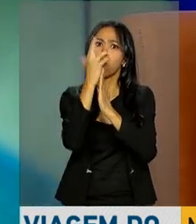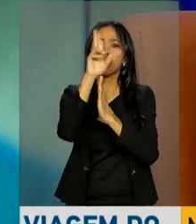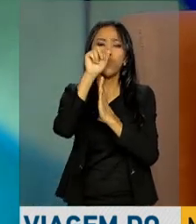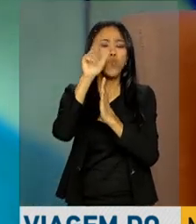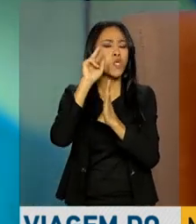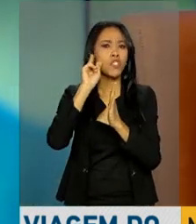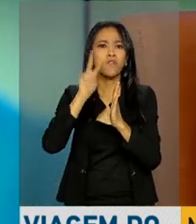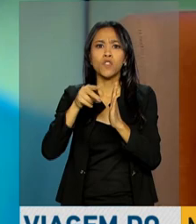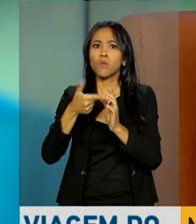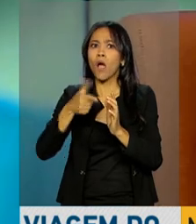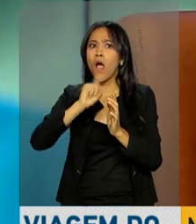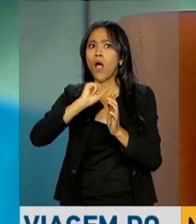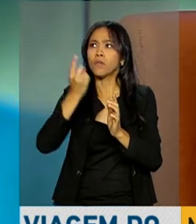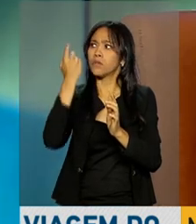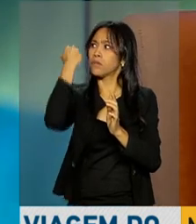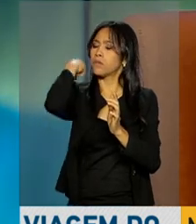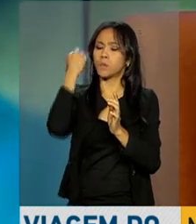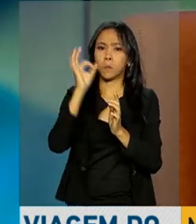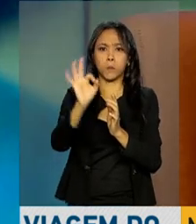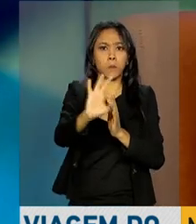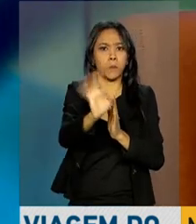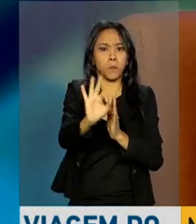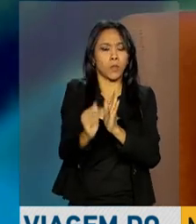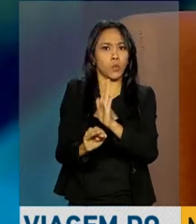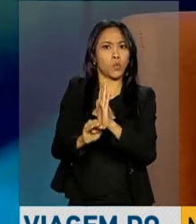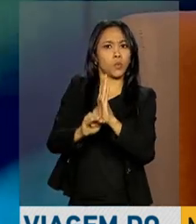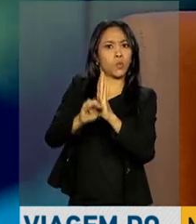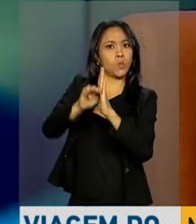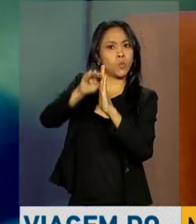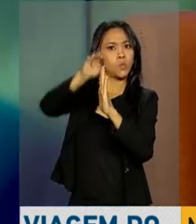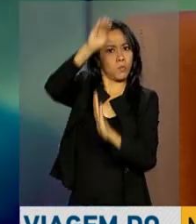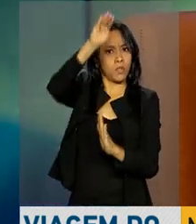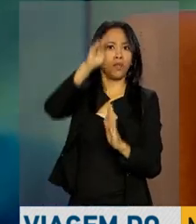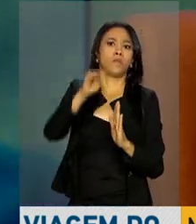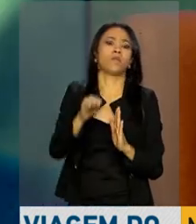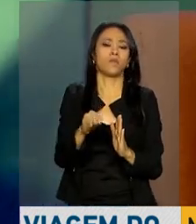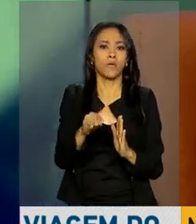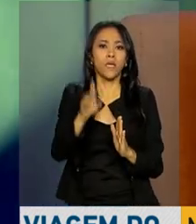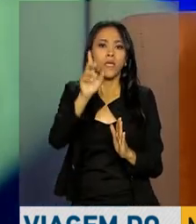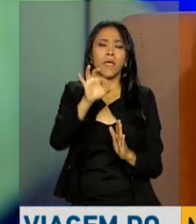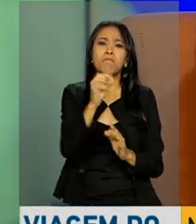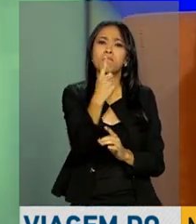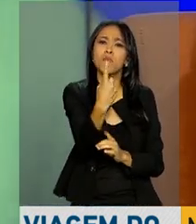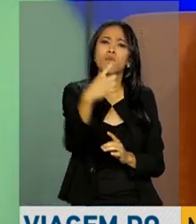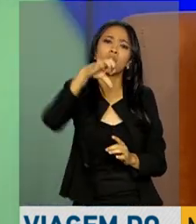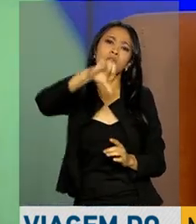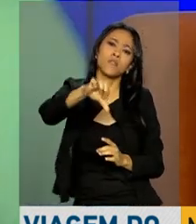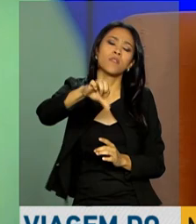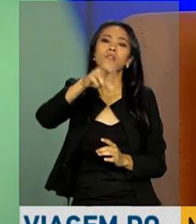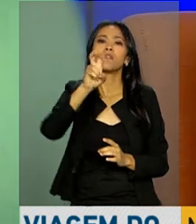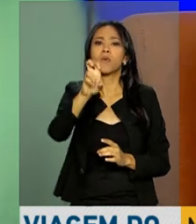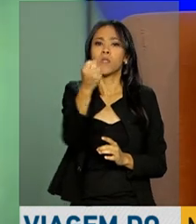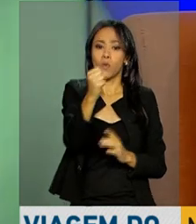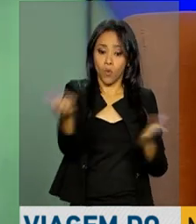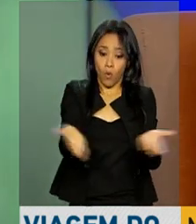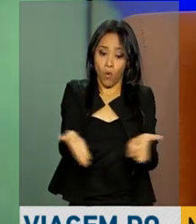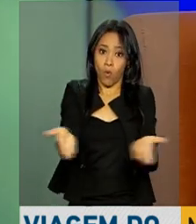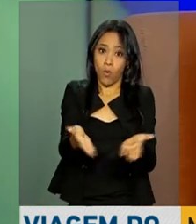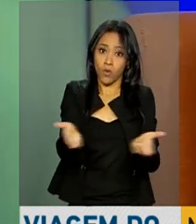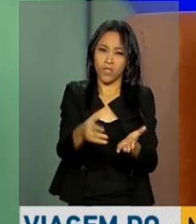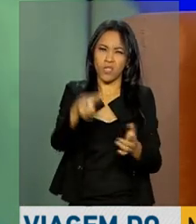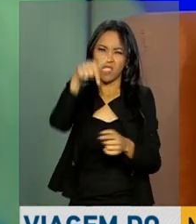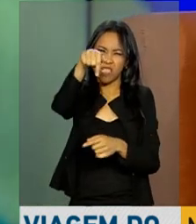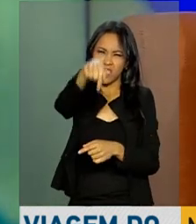se estabeleceu o índice da Bolsa de Valores, que é de 1958. Hoje ela está em torno